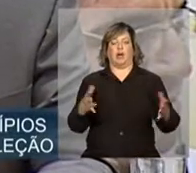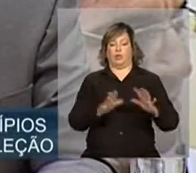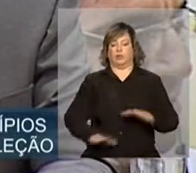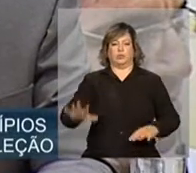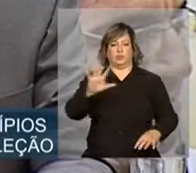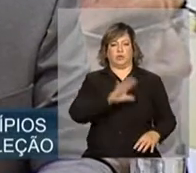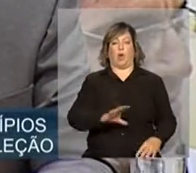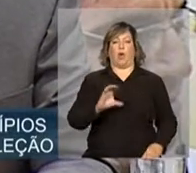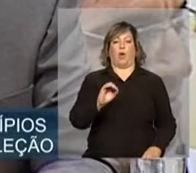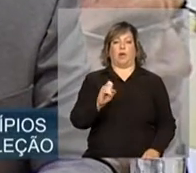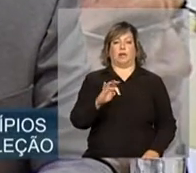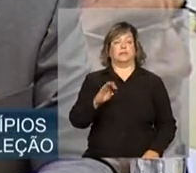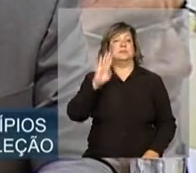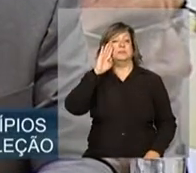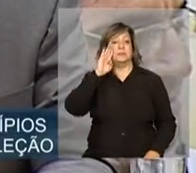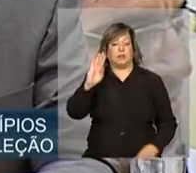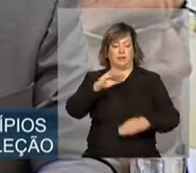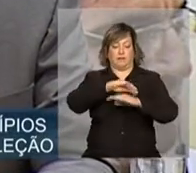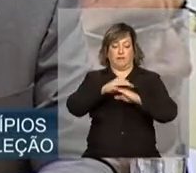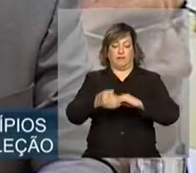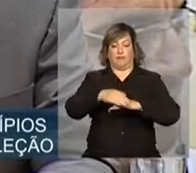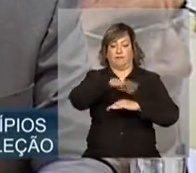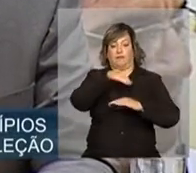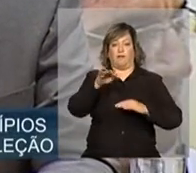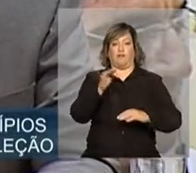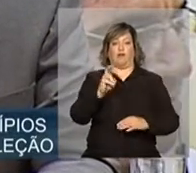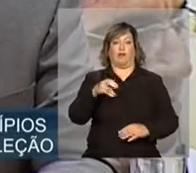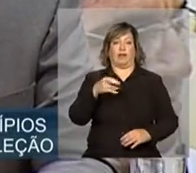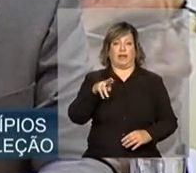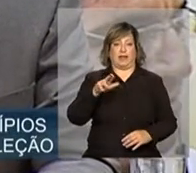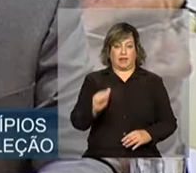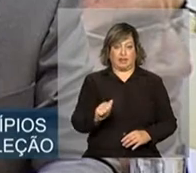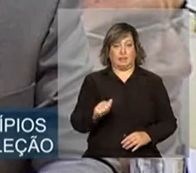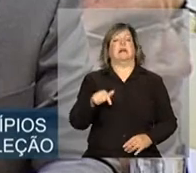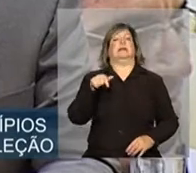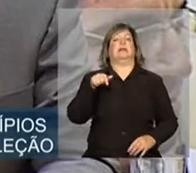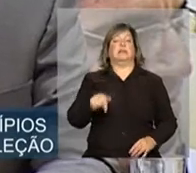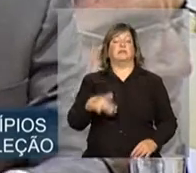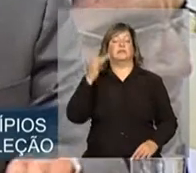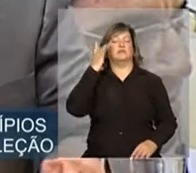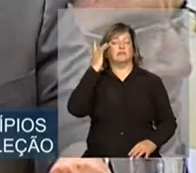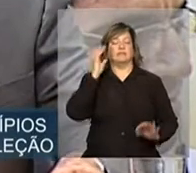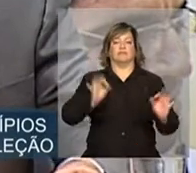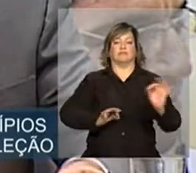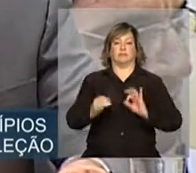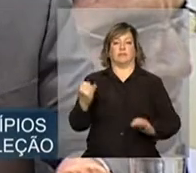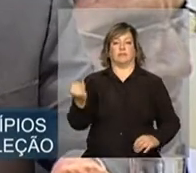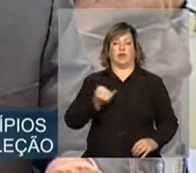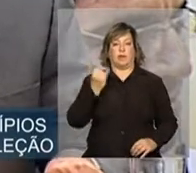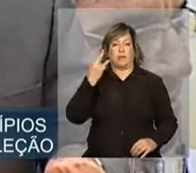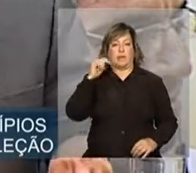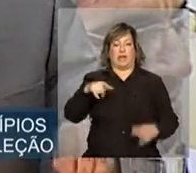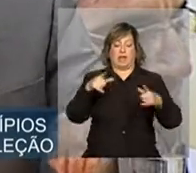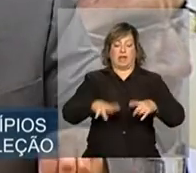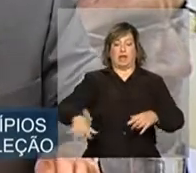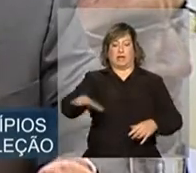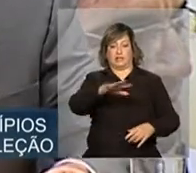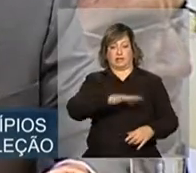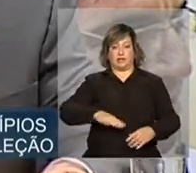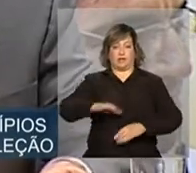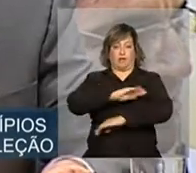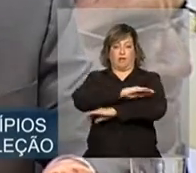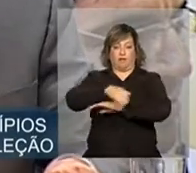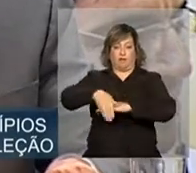oeste do Brasil sobre toda a região de Fronteira mostrou que que foi uma estratégia importante para regiões de Fronteira